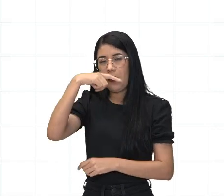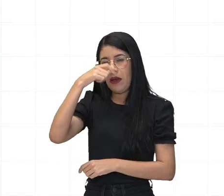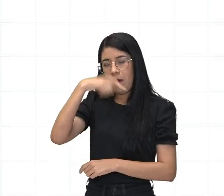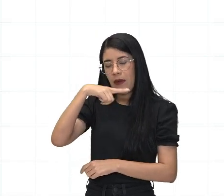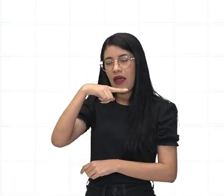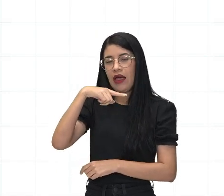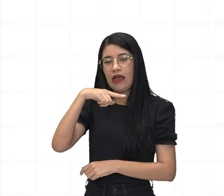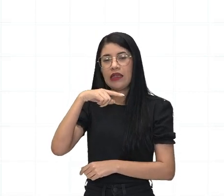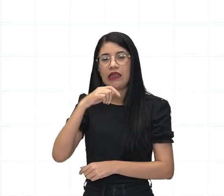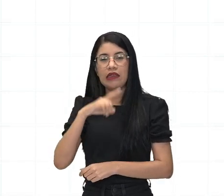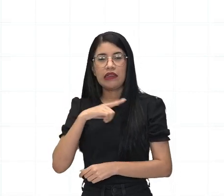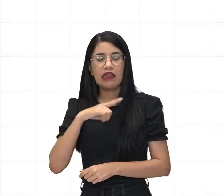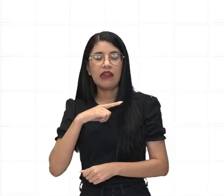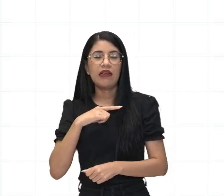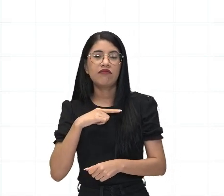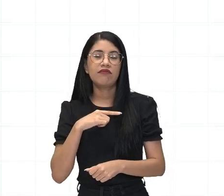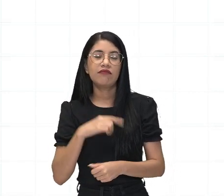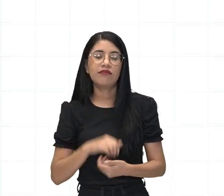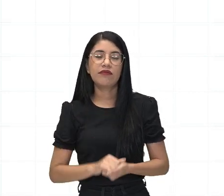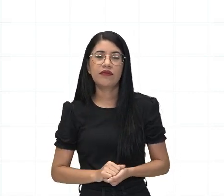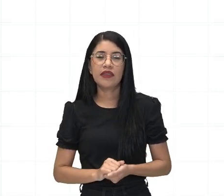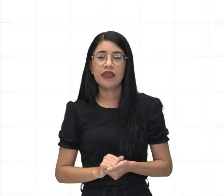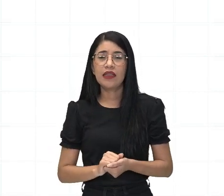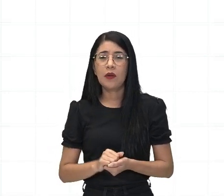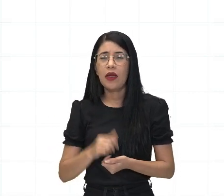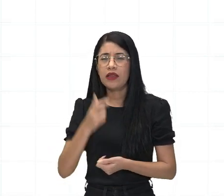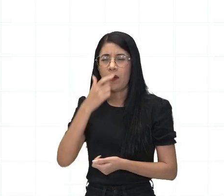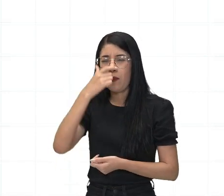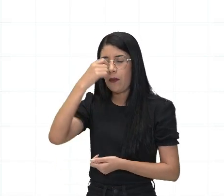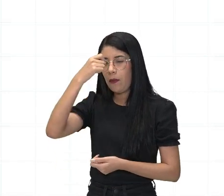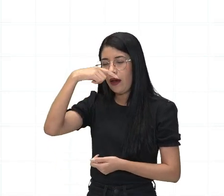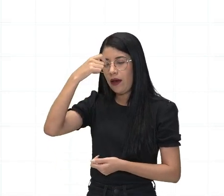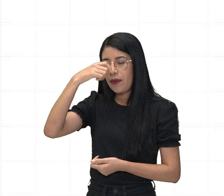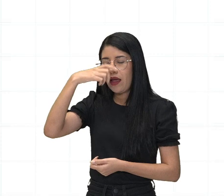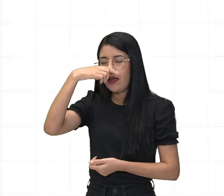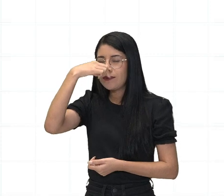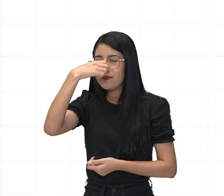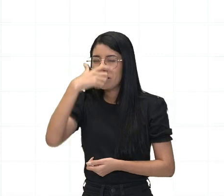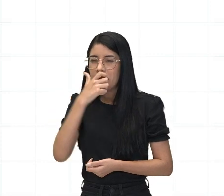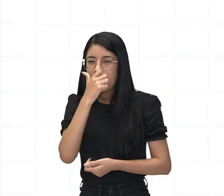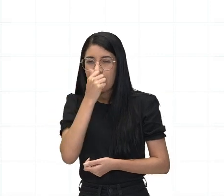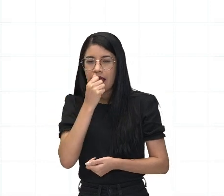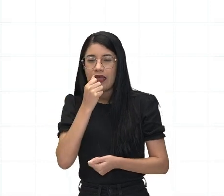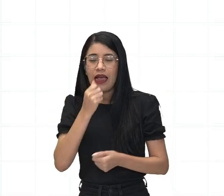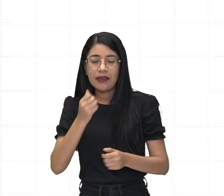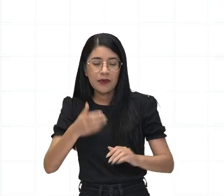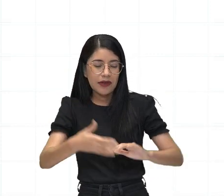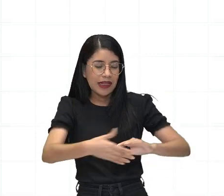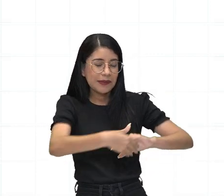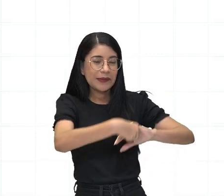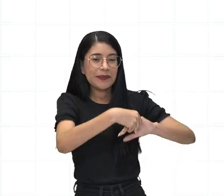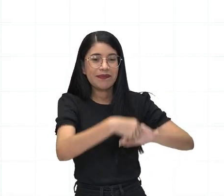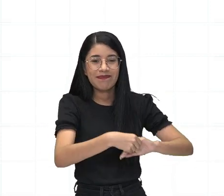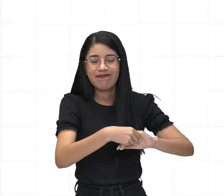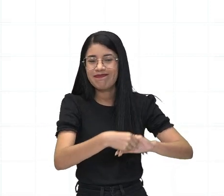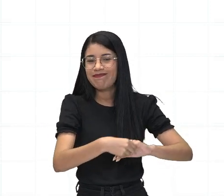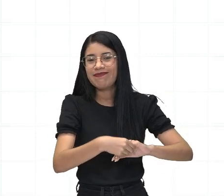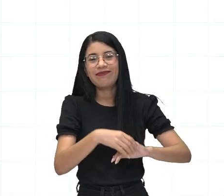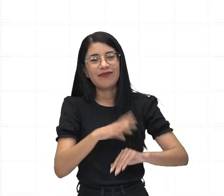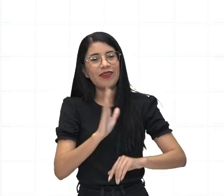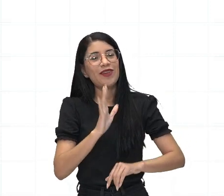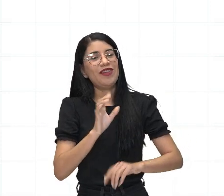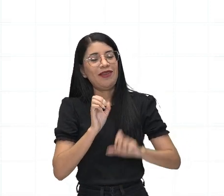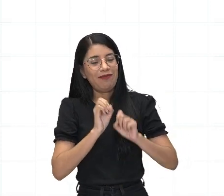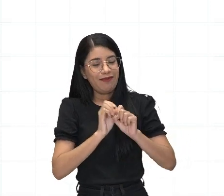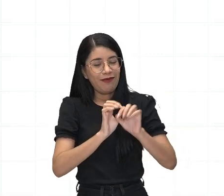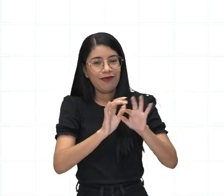infectadas, gotículas. Sabe assim, limpou o nariz e de repente apertou a mão do amigo. Pronto, já